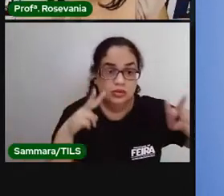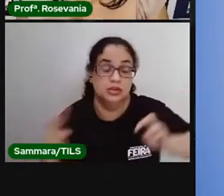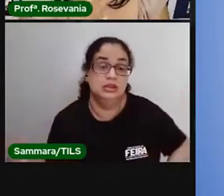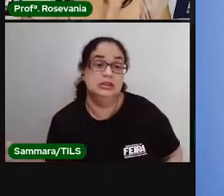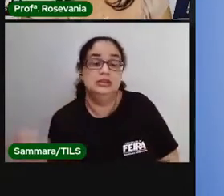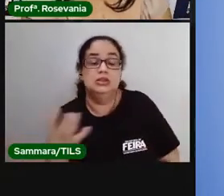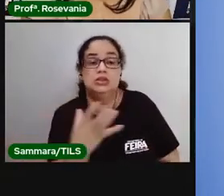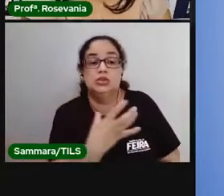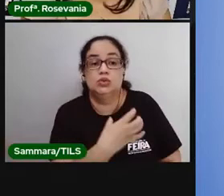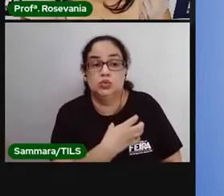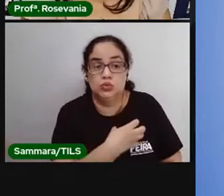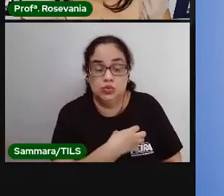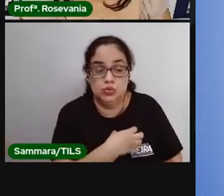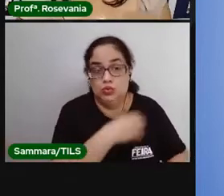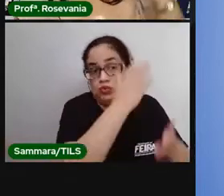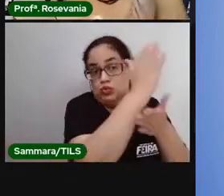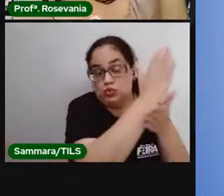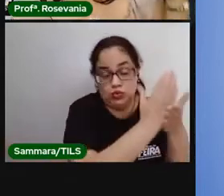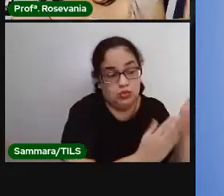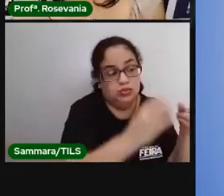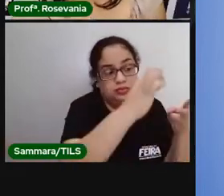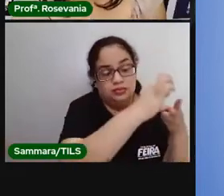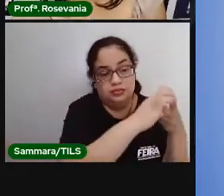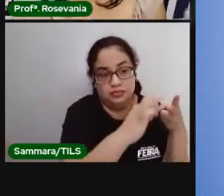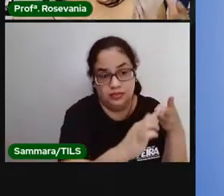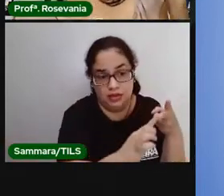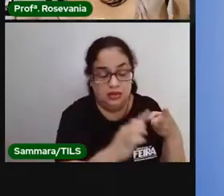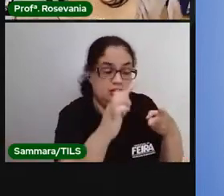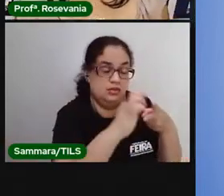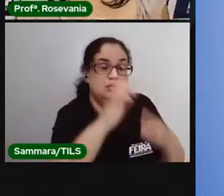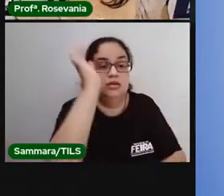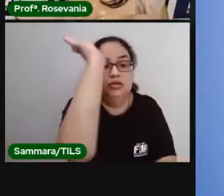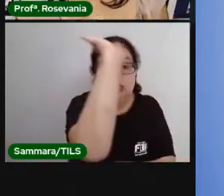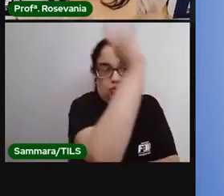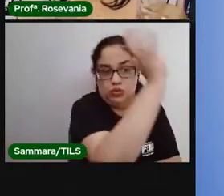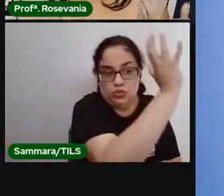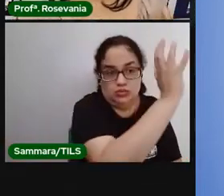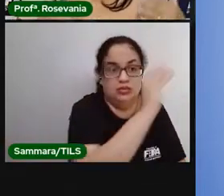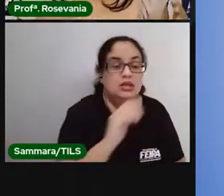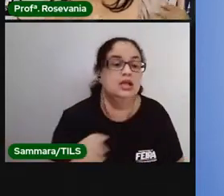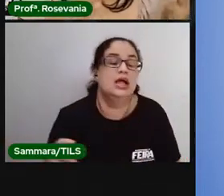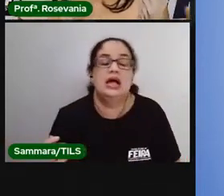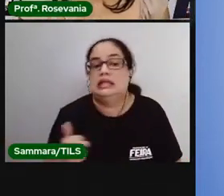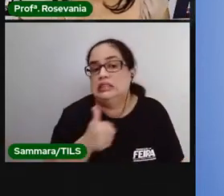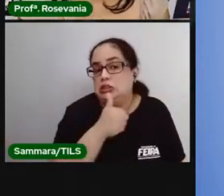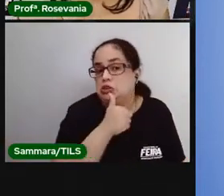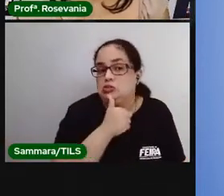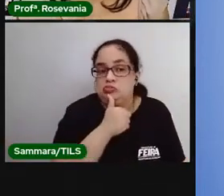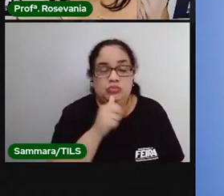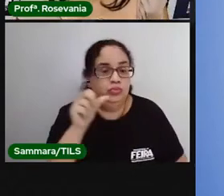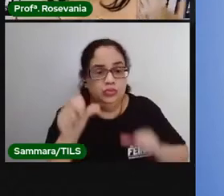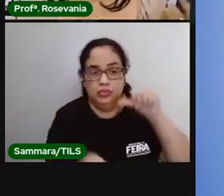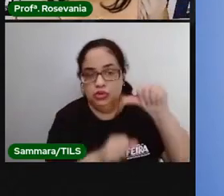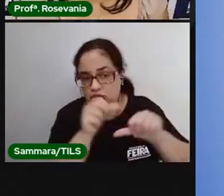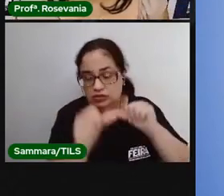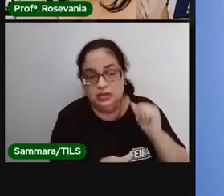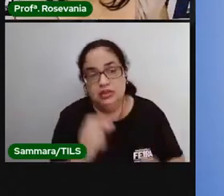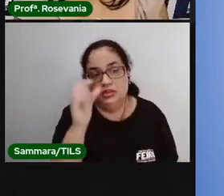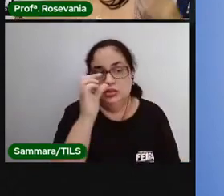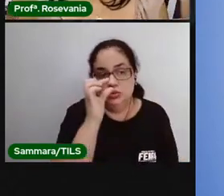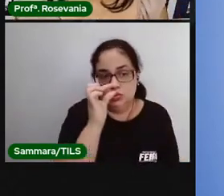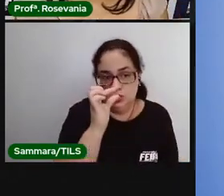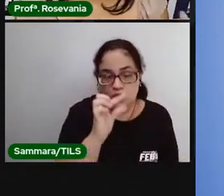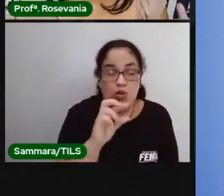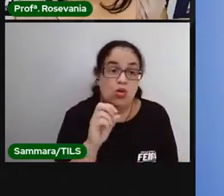da gente, que se divide em duas, que é a paisagem natural, que ainda não foi muito alterada pelo homem, pouco alterada,